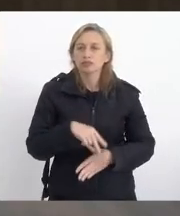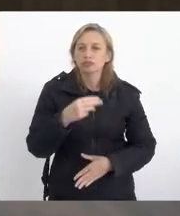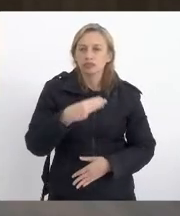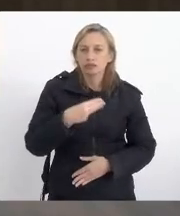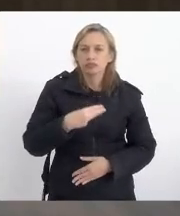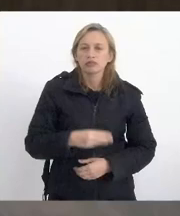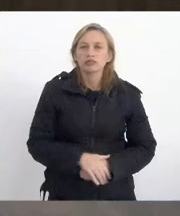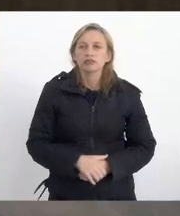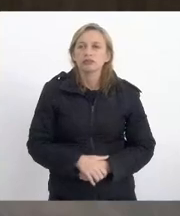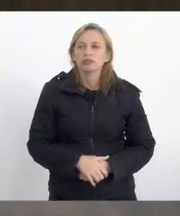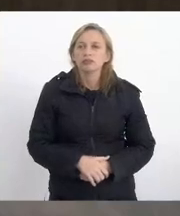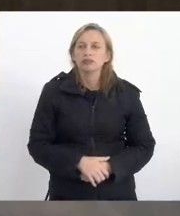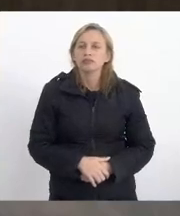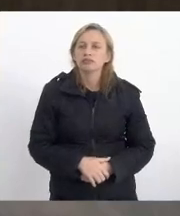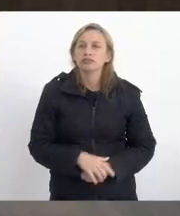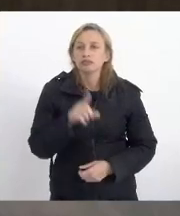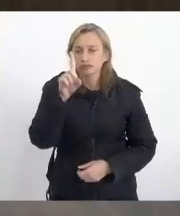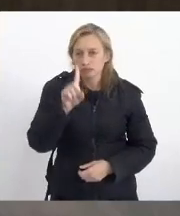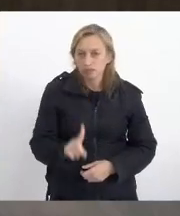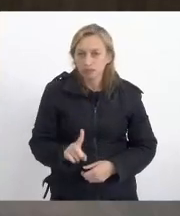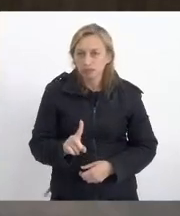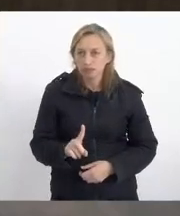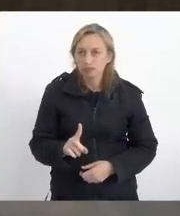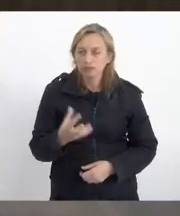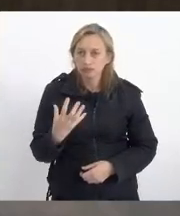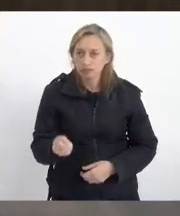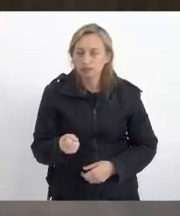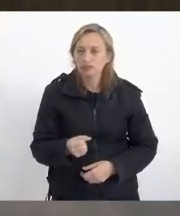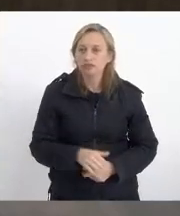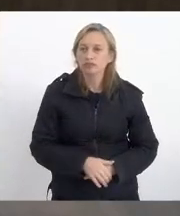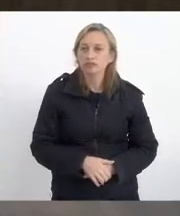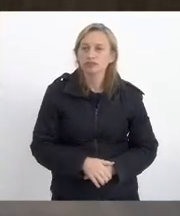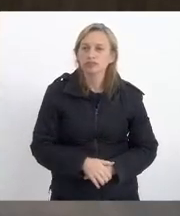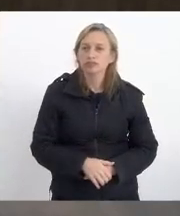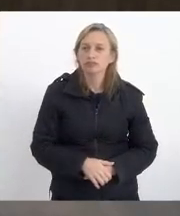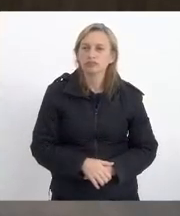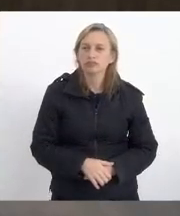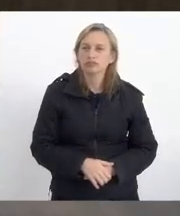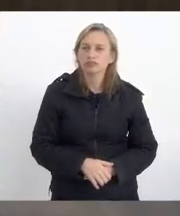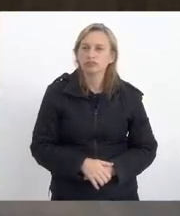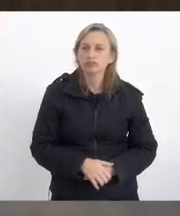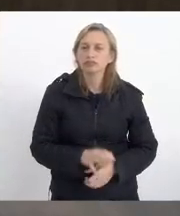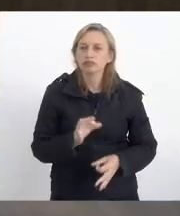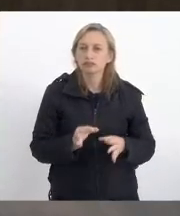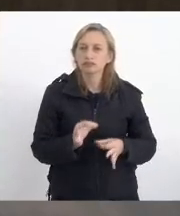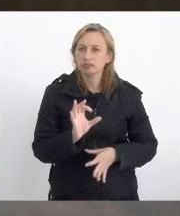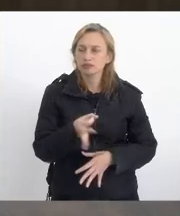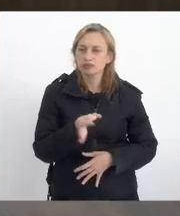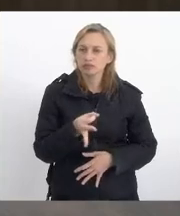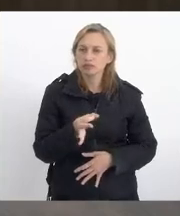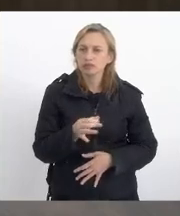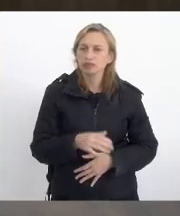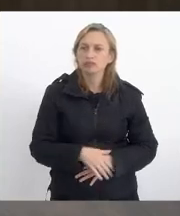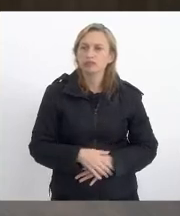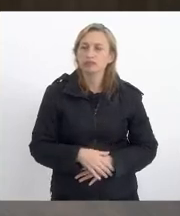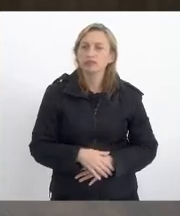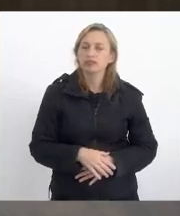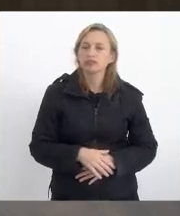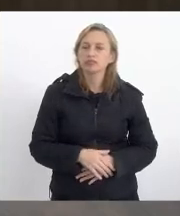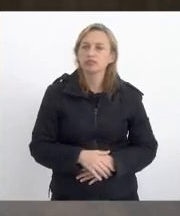3º, do direito adquirido, do ato jurídico perfeito e até da coisa